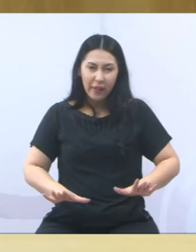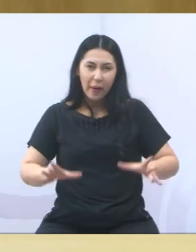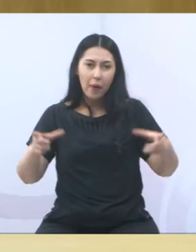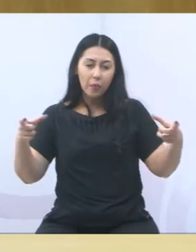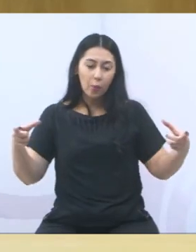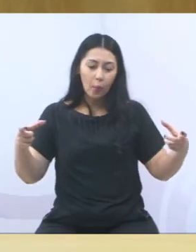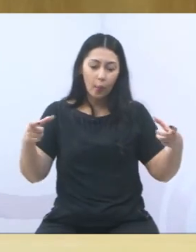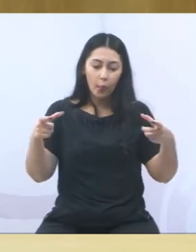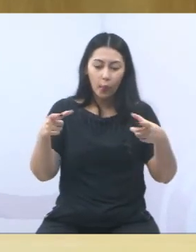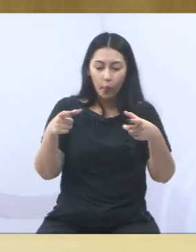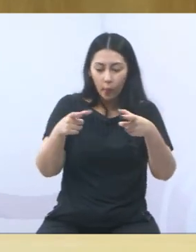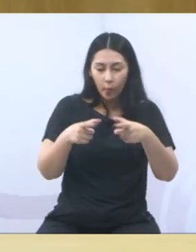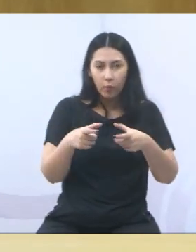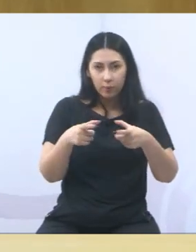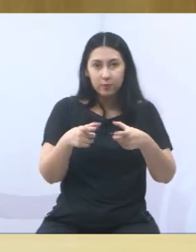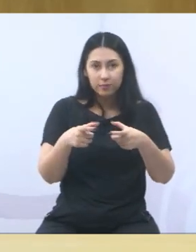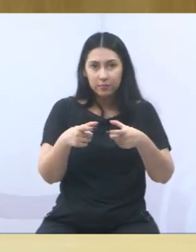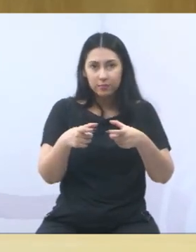Digamos assim,